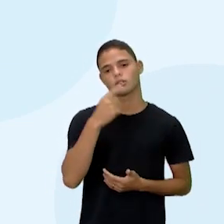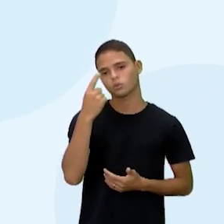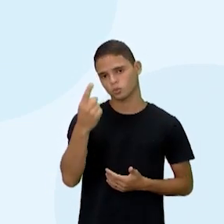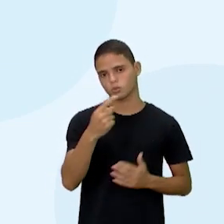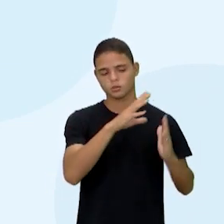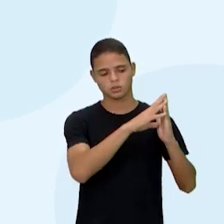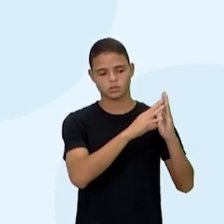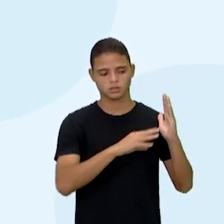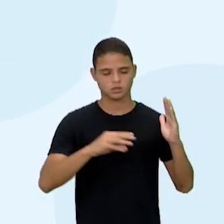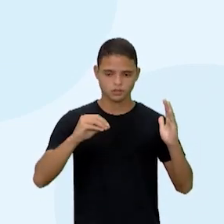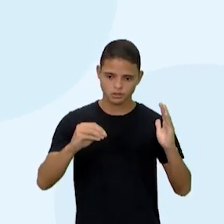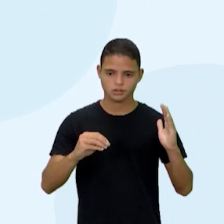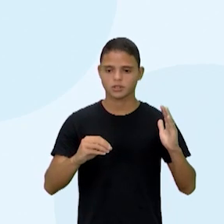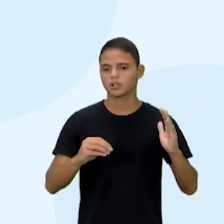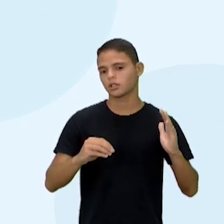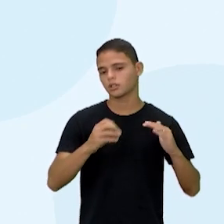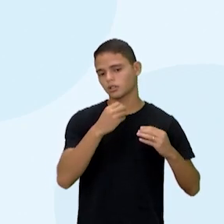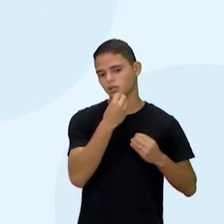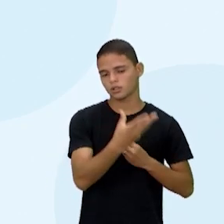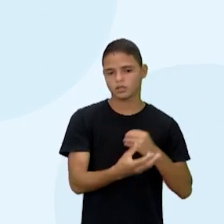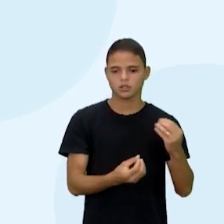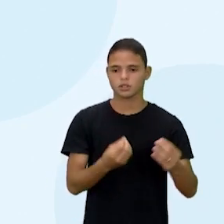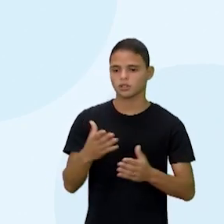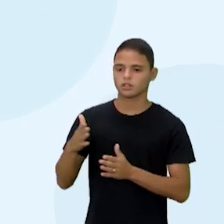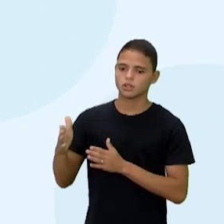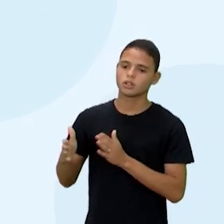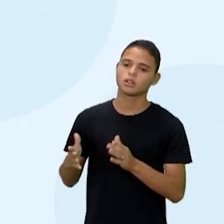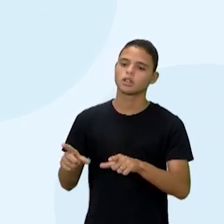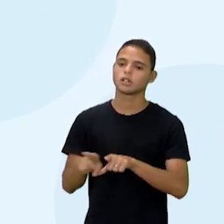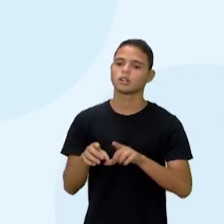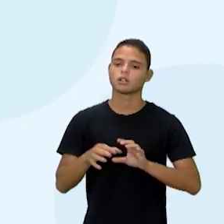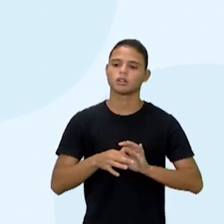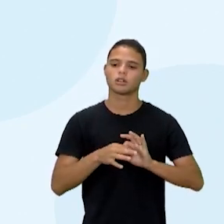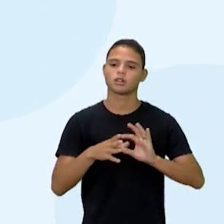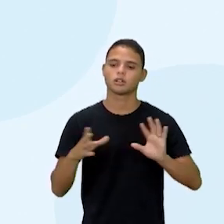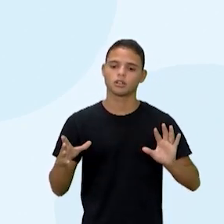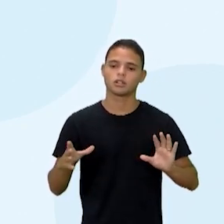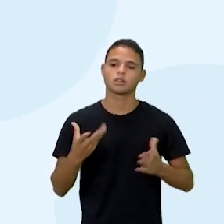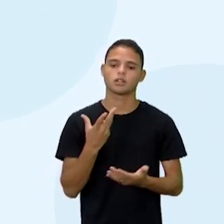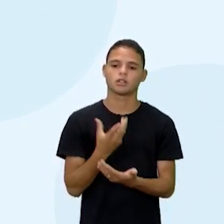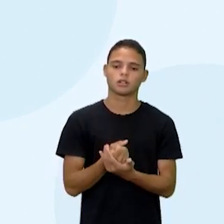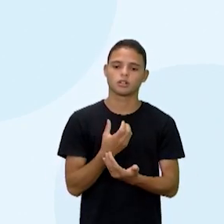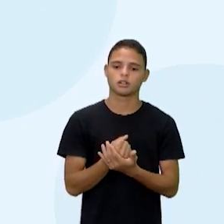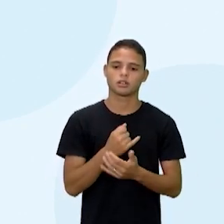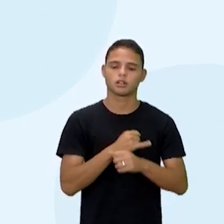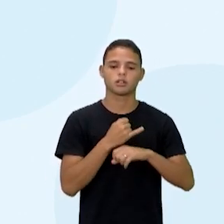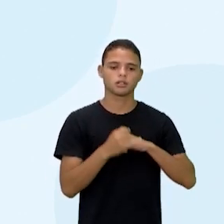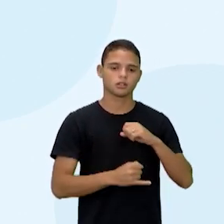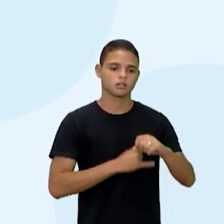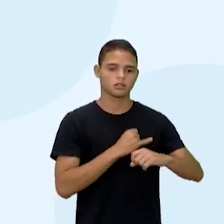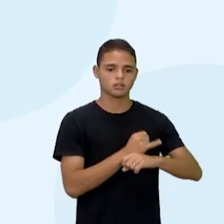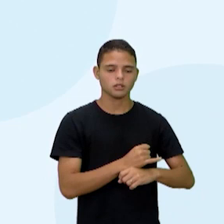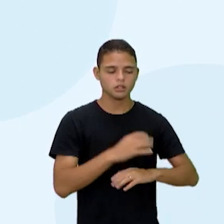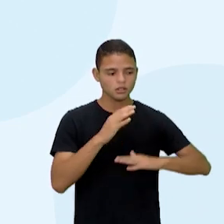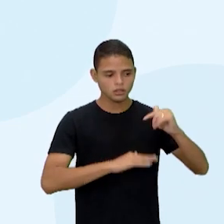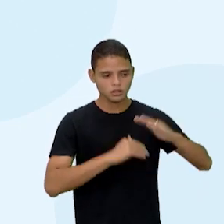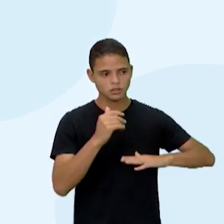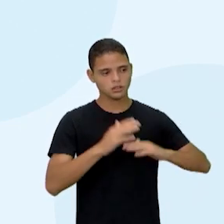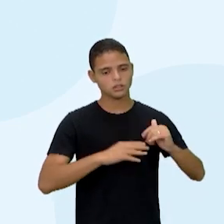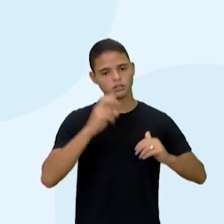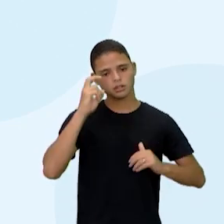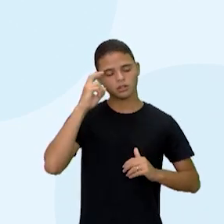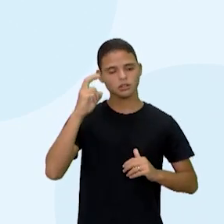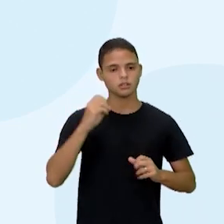exemplar, porque ele foi amplamente distribuído na época, mas ele também está disponível para download na internet, um olhar para as altas habilidades,